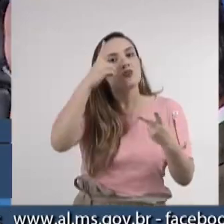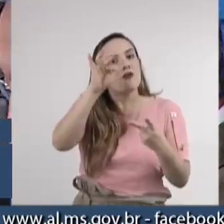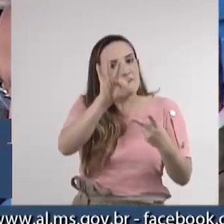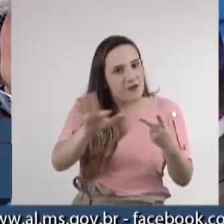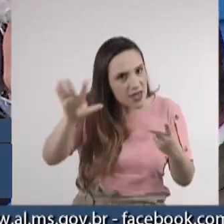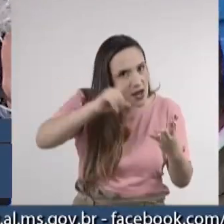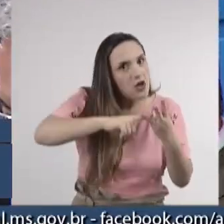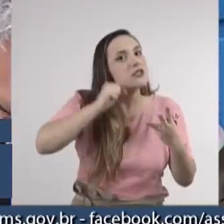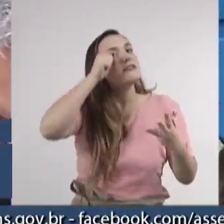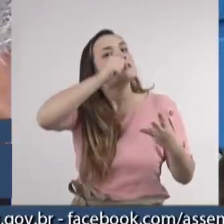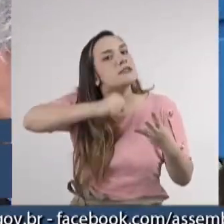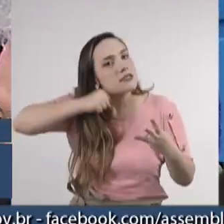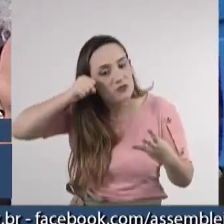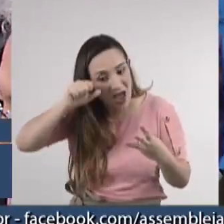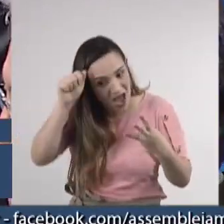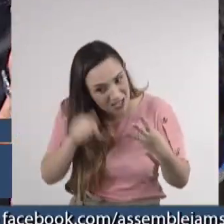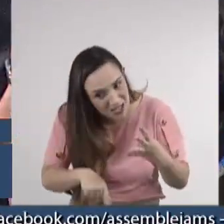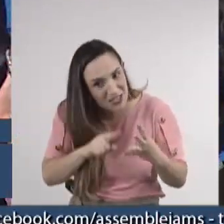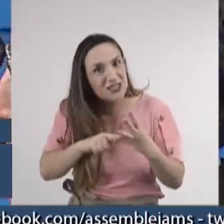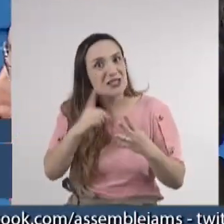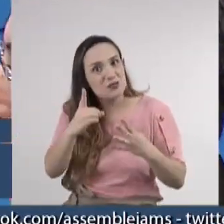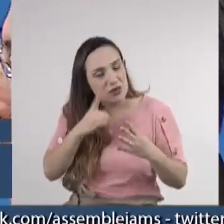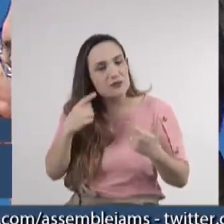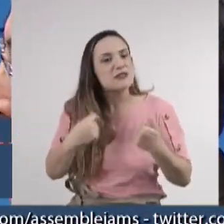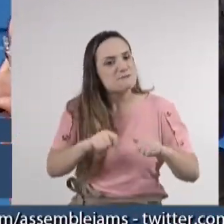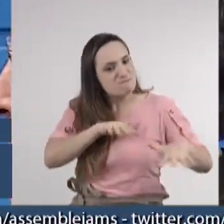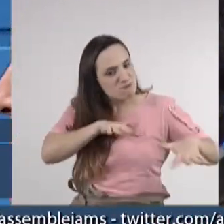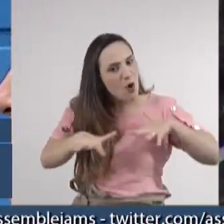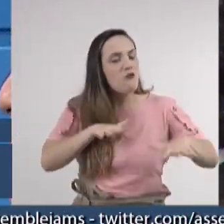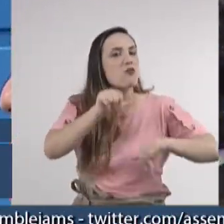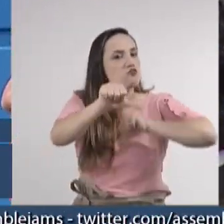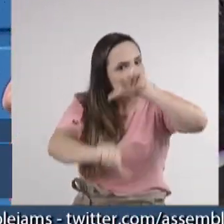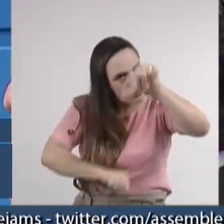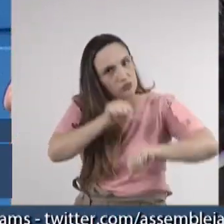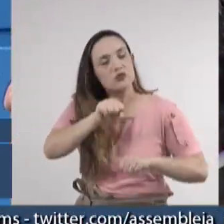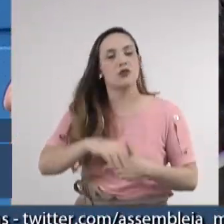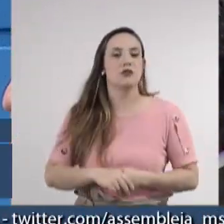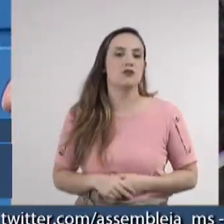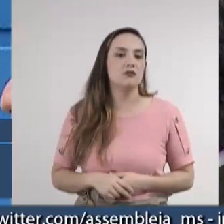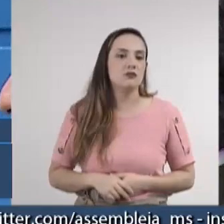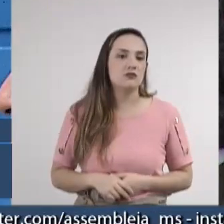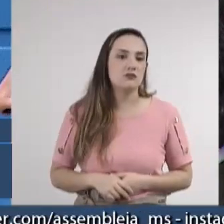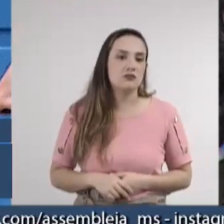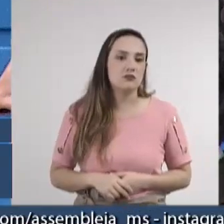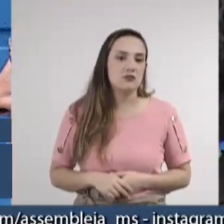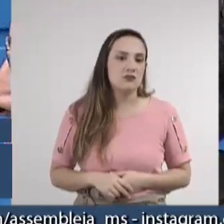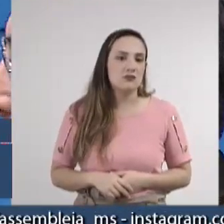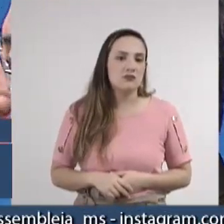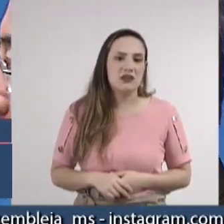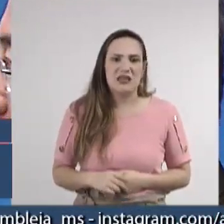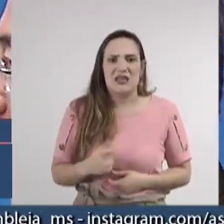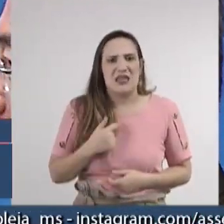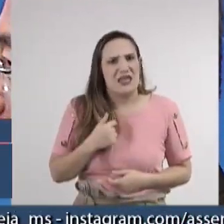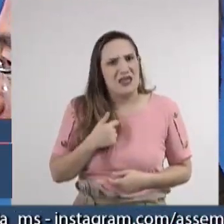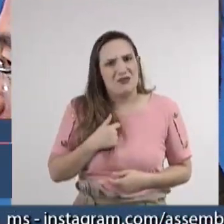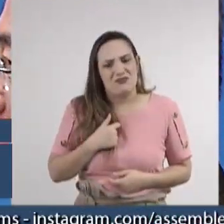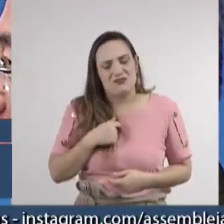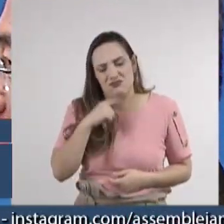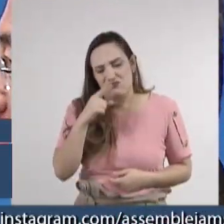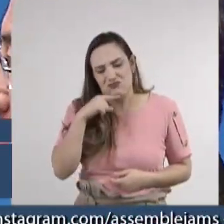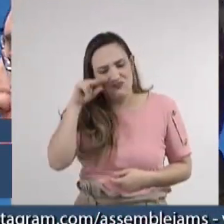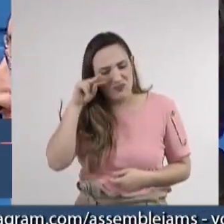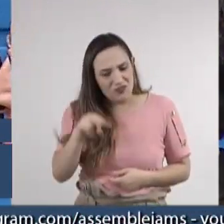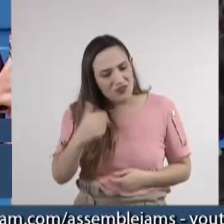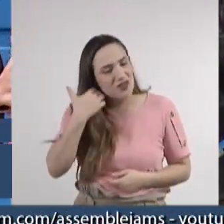a nossa mobilização do povo sul-mato-grossense é que pode mudar isso. Agora, eu não vejo alternativa,